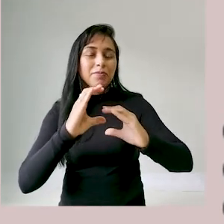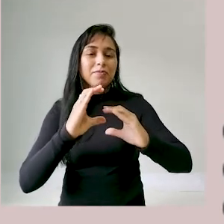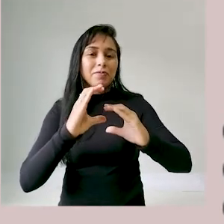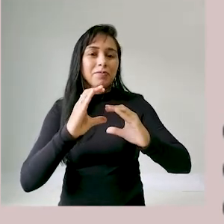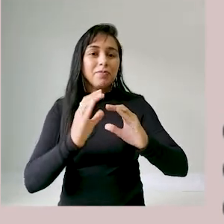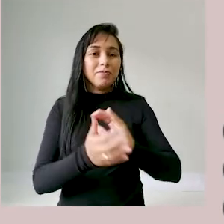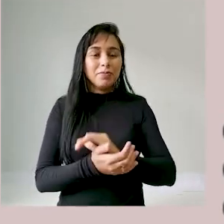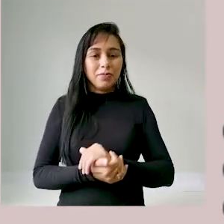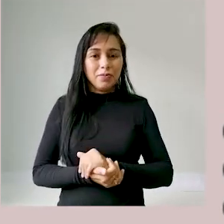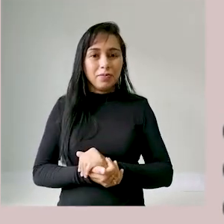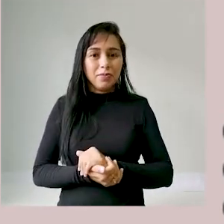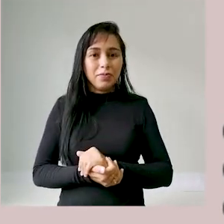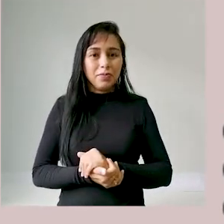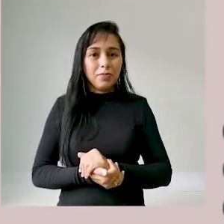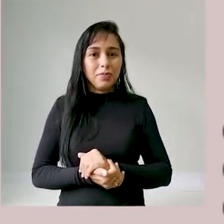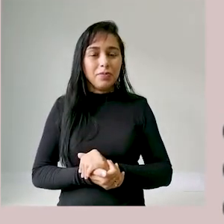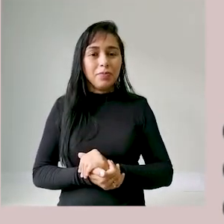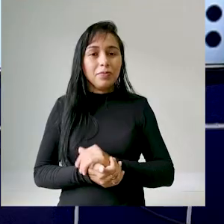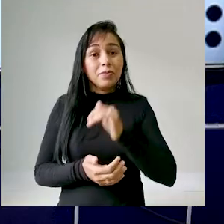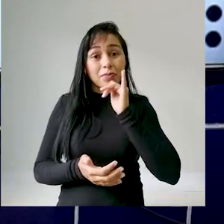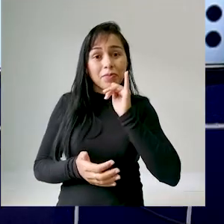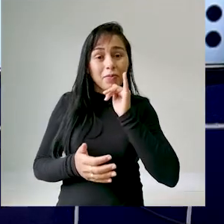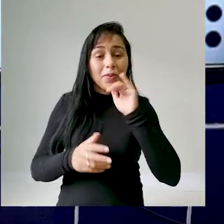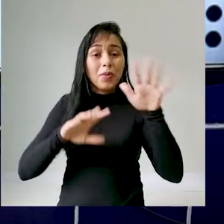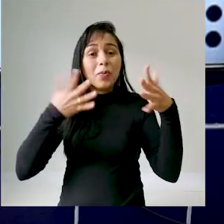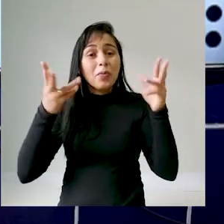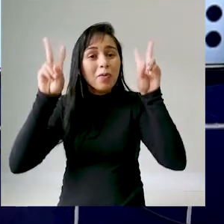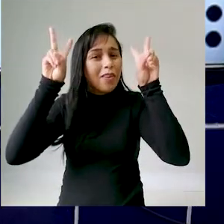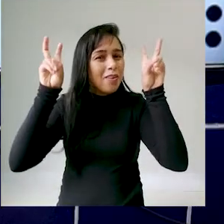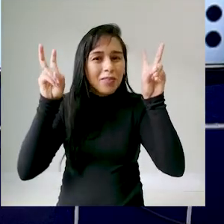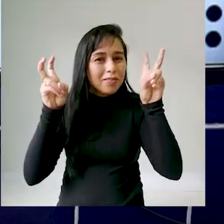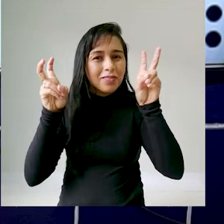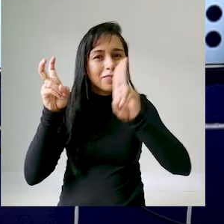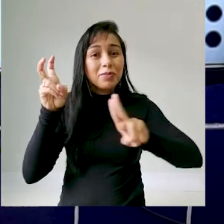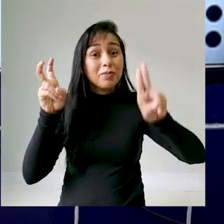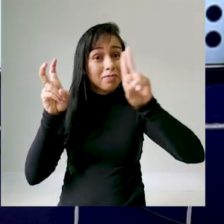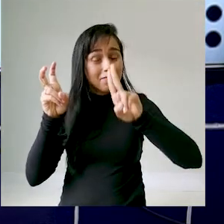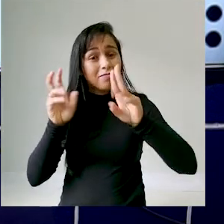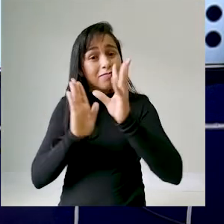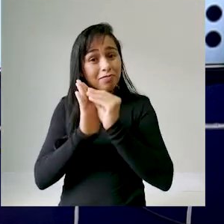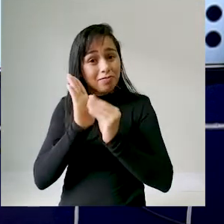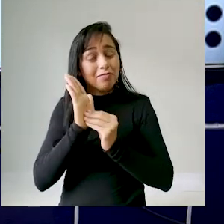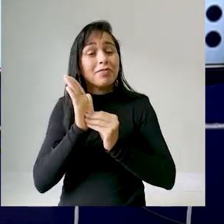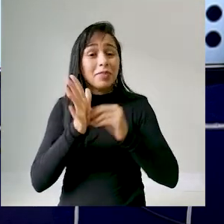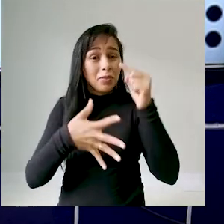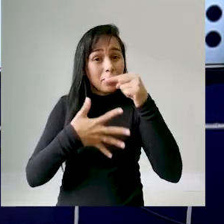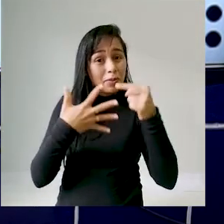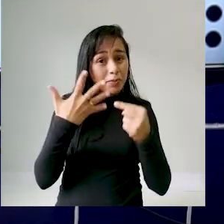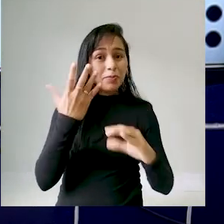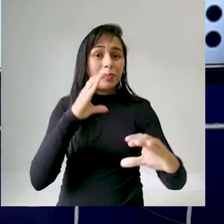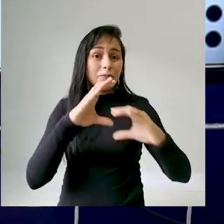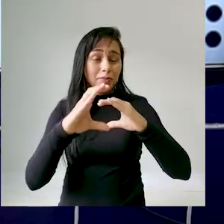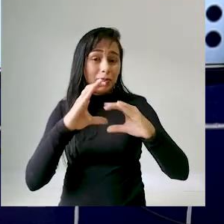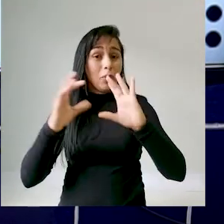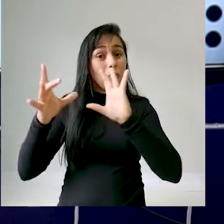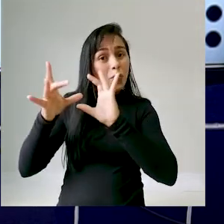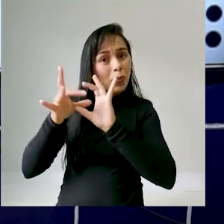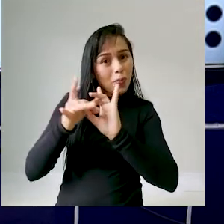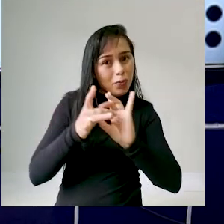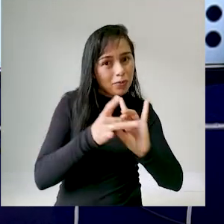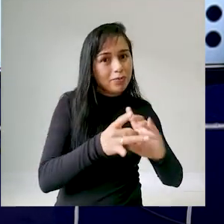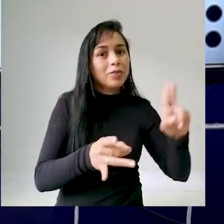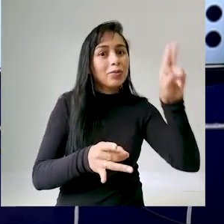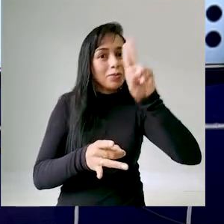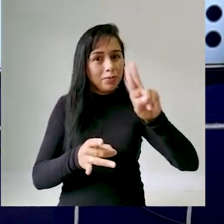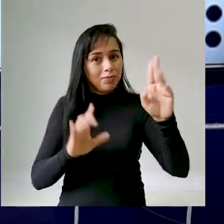inseridos o emissor e o receptor. Do que a gente está falando aqui? Estamos tratando dos elementos da comunicação. Portanto, o nosso